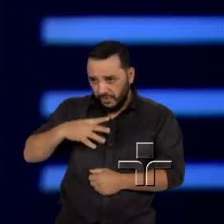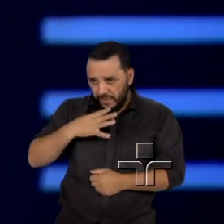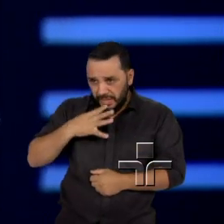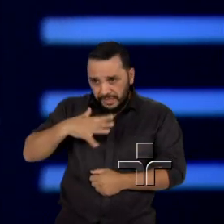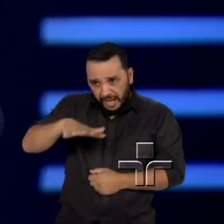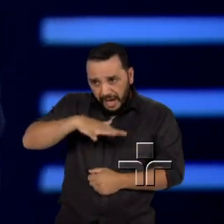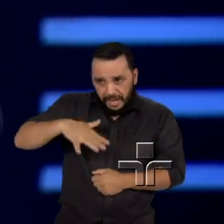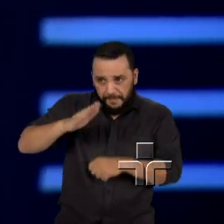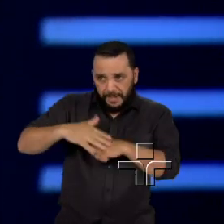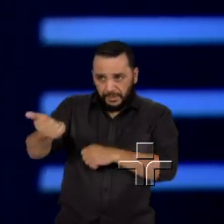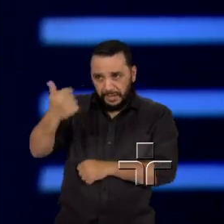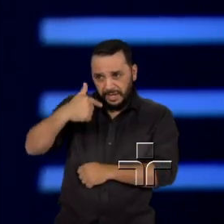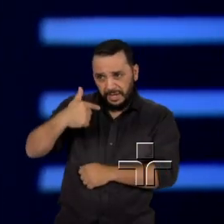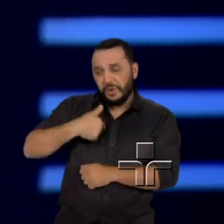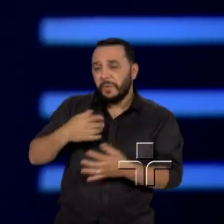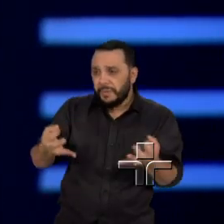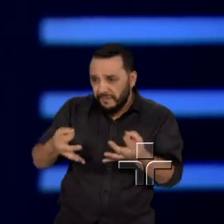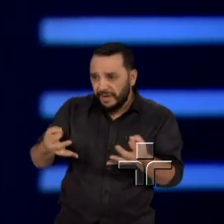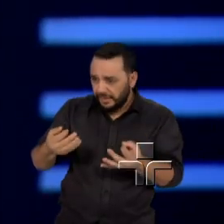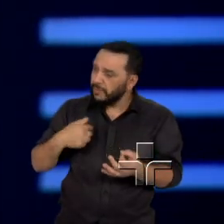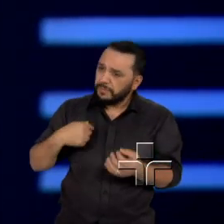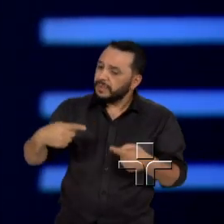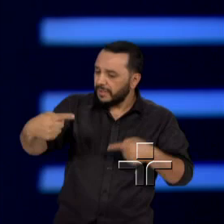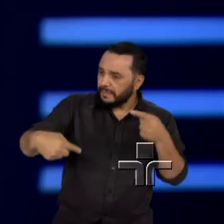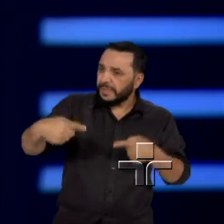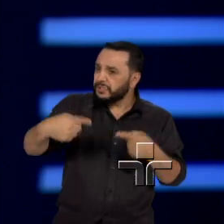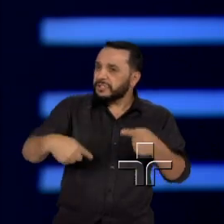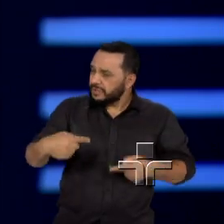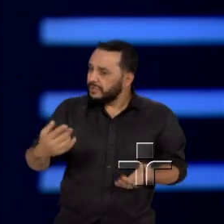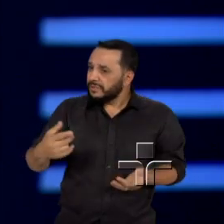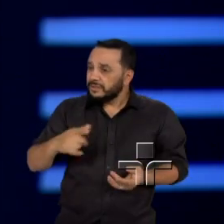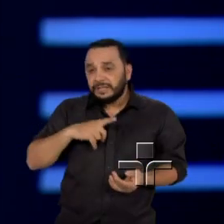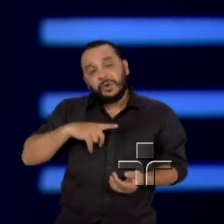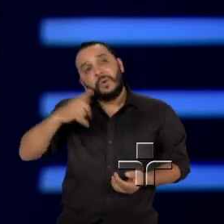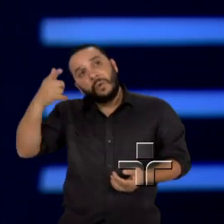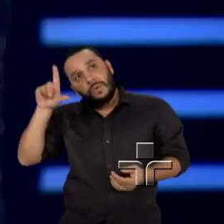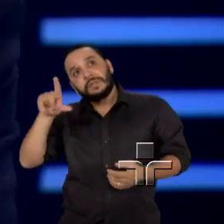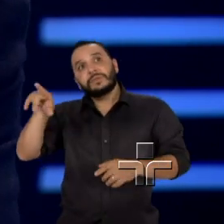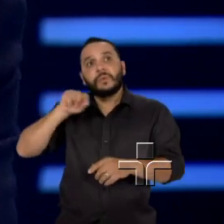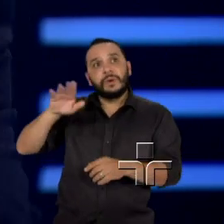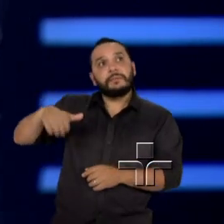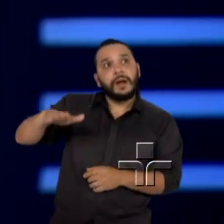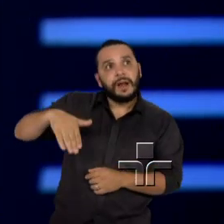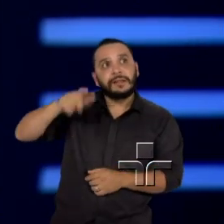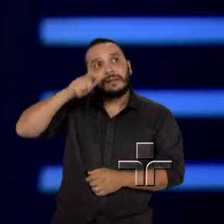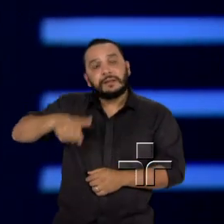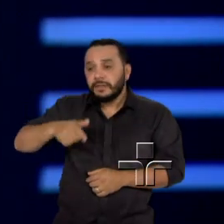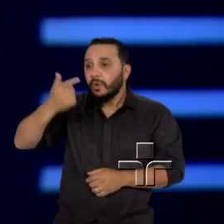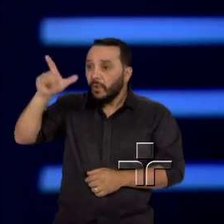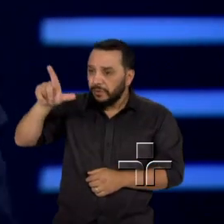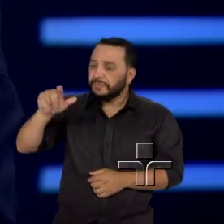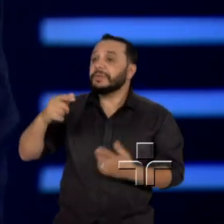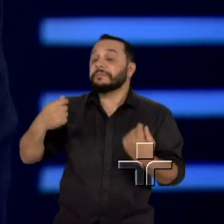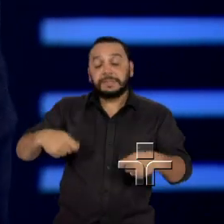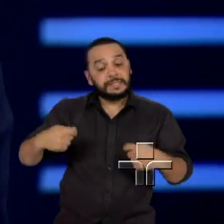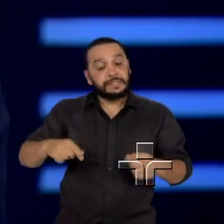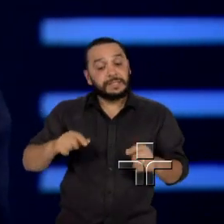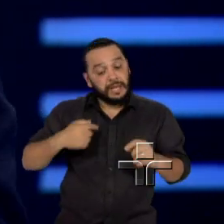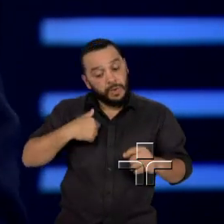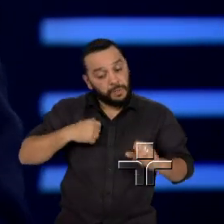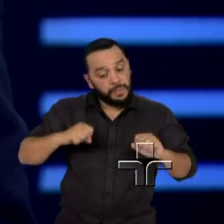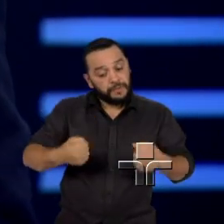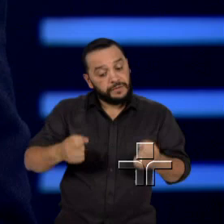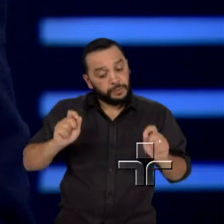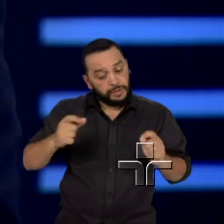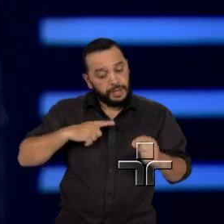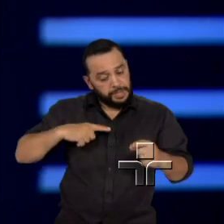do que eu, acho perfeito. Vamos ganhar no debate. Falar, olha, não faz sentido, tem outras alternativas mais baratas, mais interessantes. Matou o assunto. O que eu estou defendendo é o seguinte: não